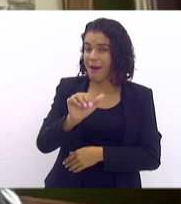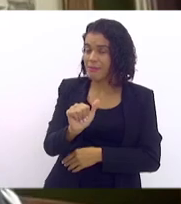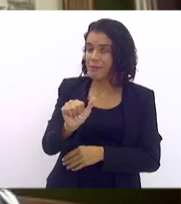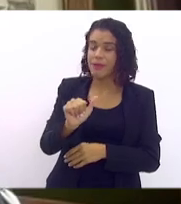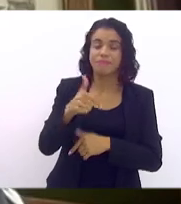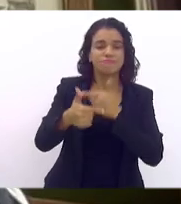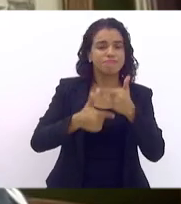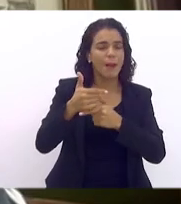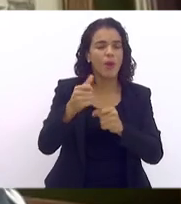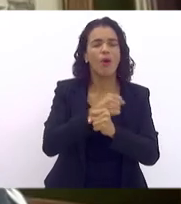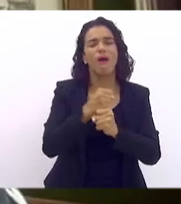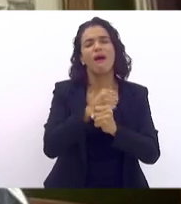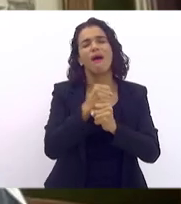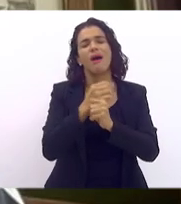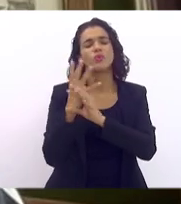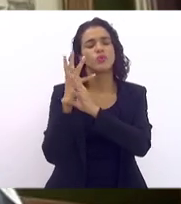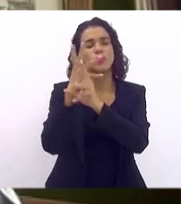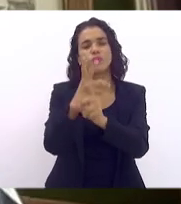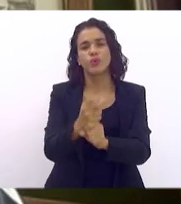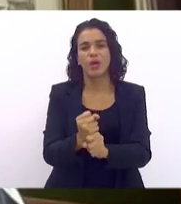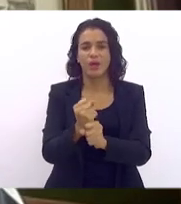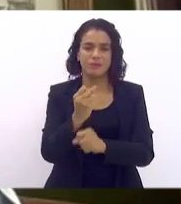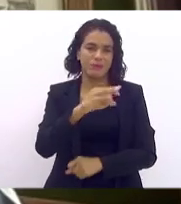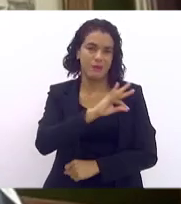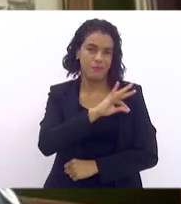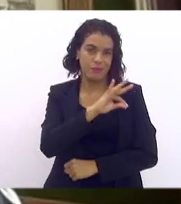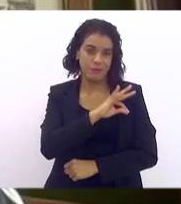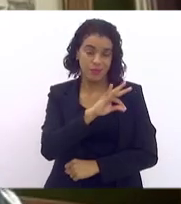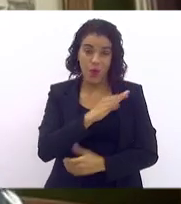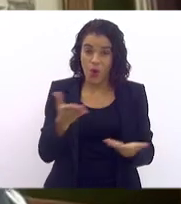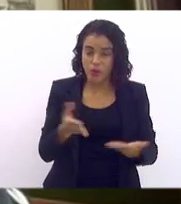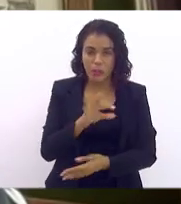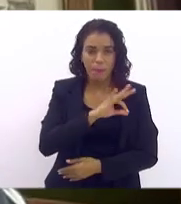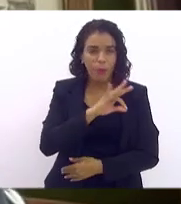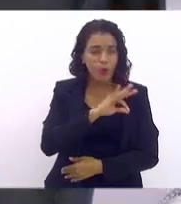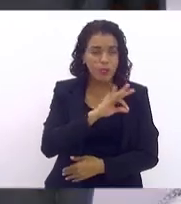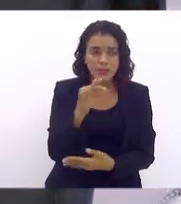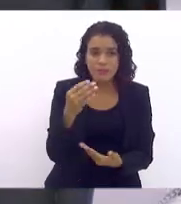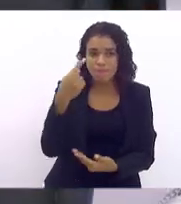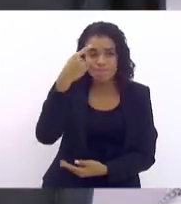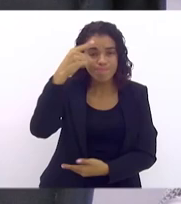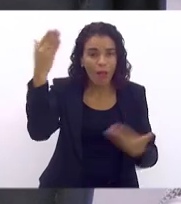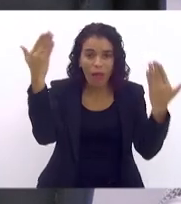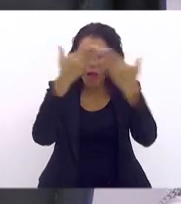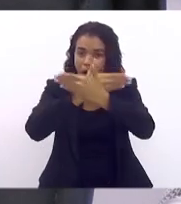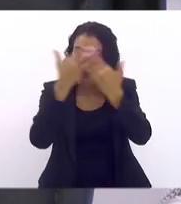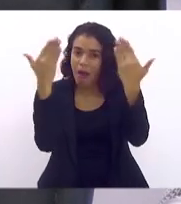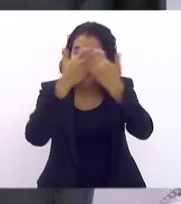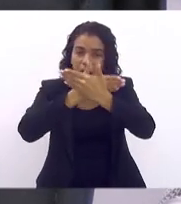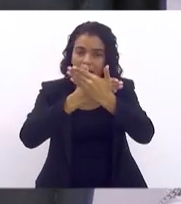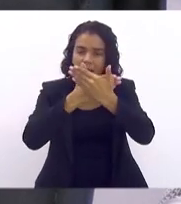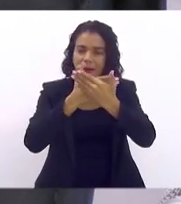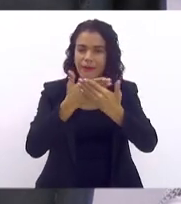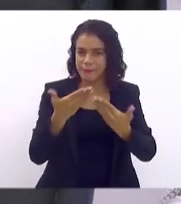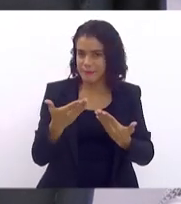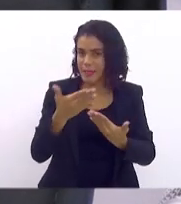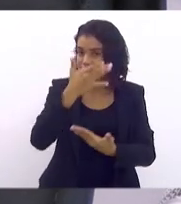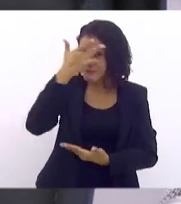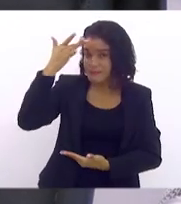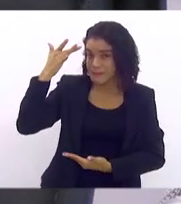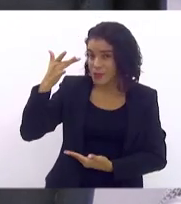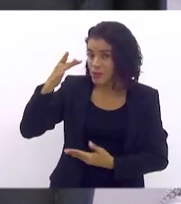Polícia Civil. Hoje, a polícia está às cegas em relação ao que está acontecendo. Quem